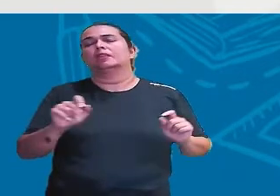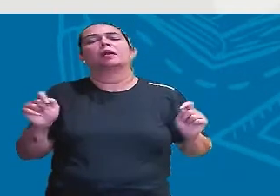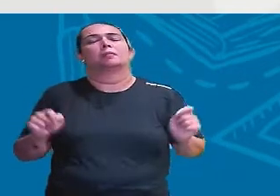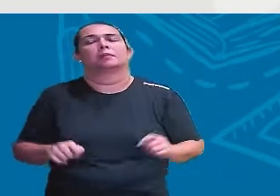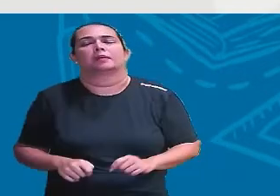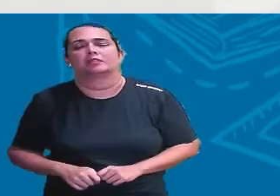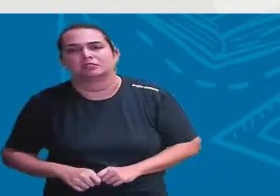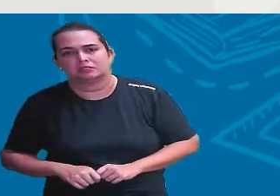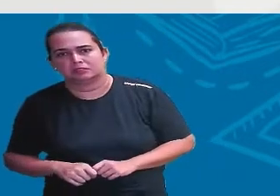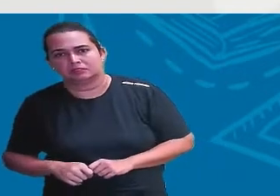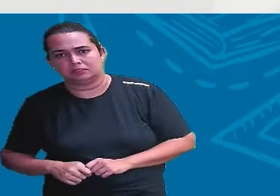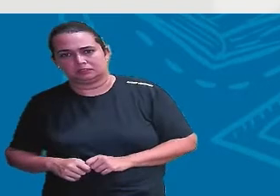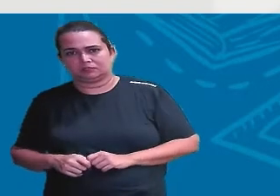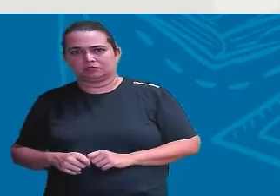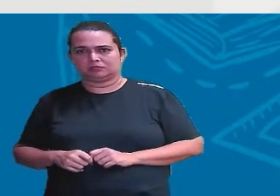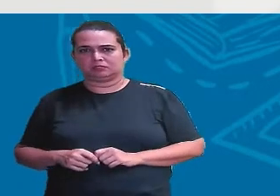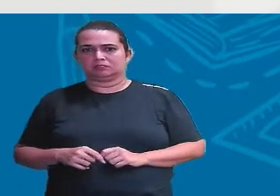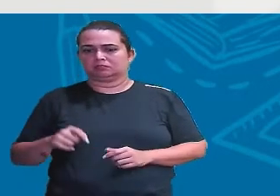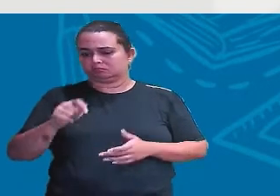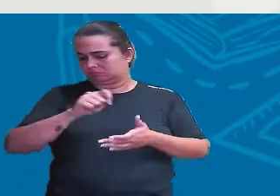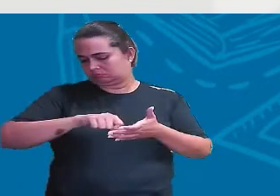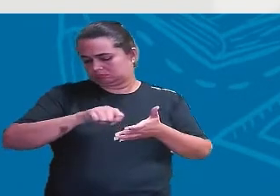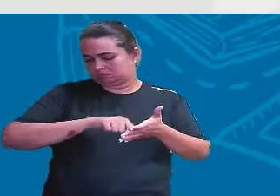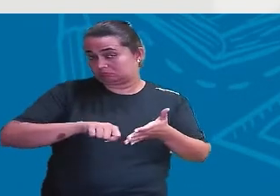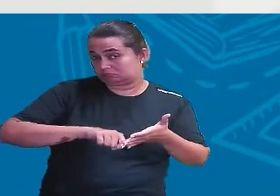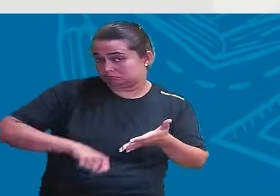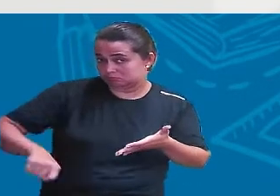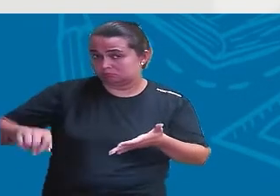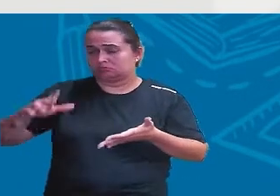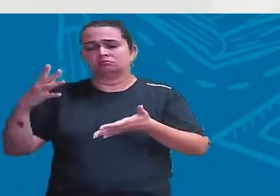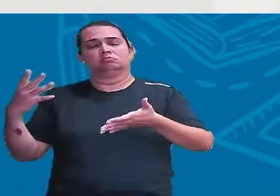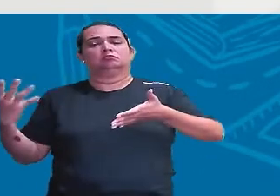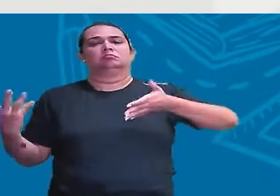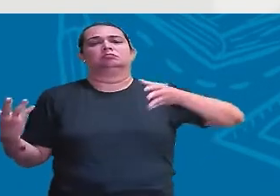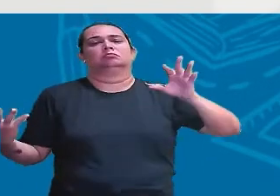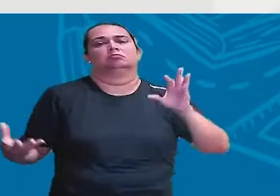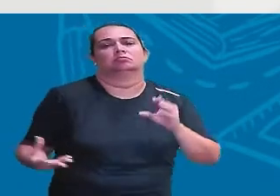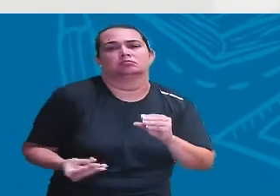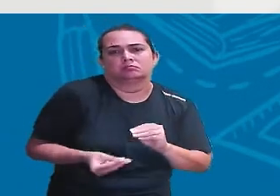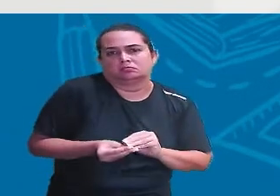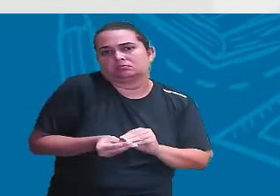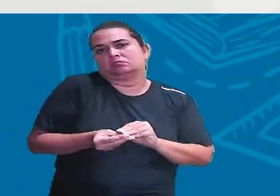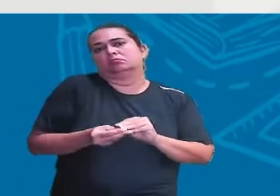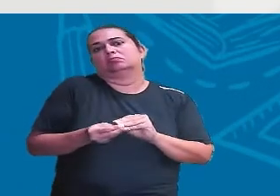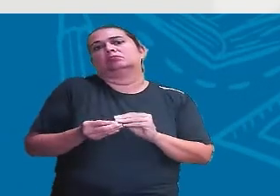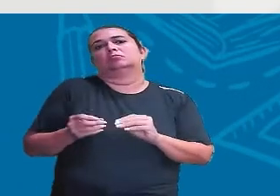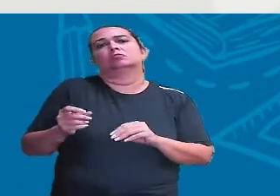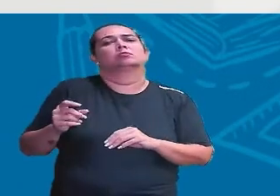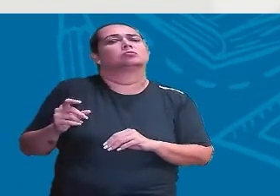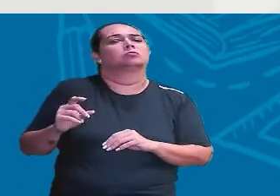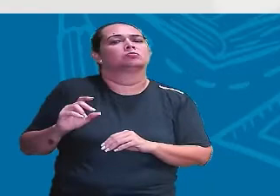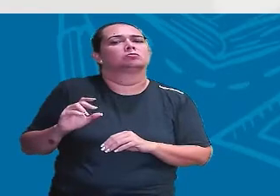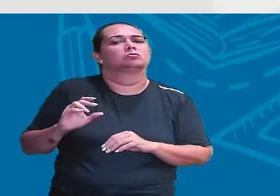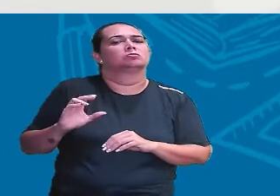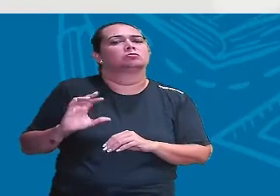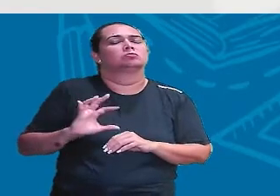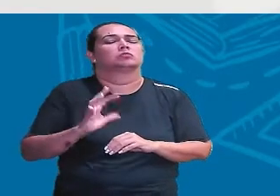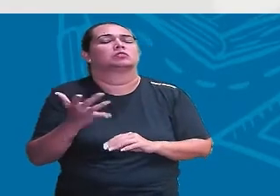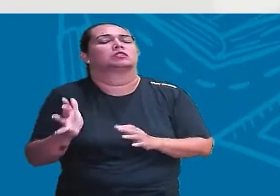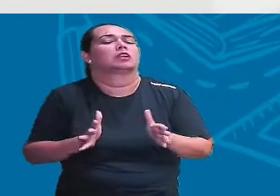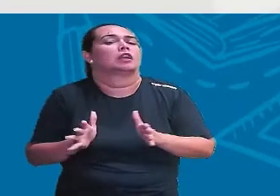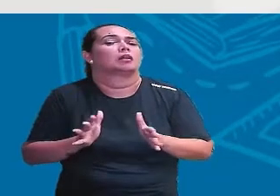para ligar, para dar um complemento, na verdade, para implicar um tempo de uma frase à